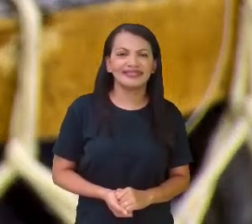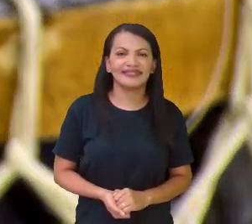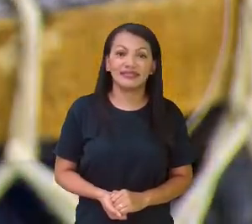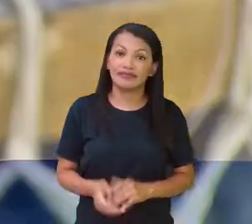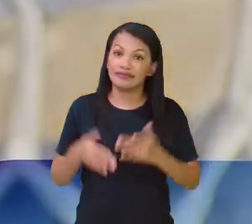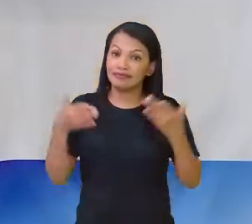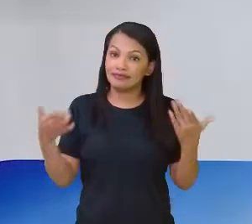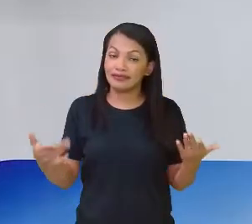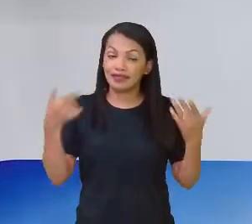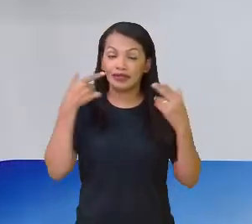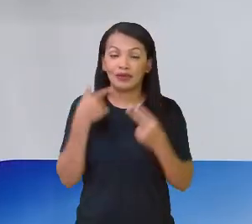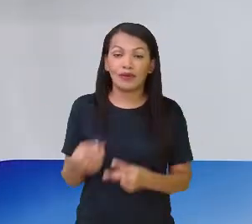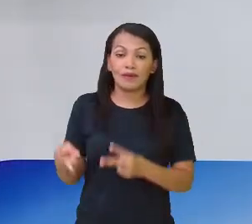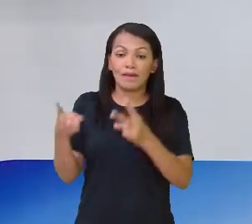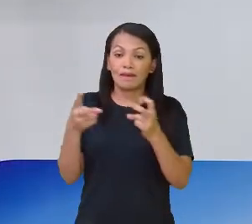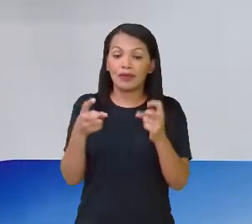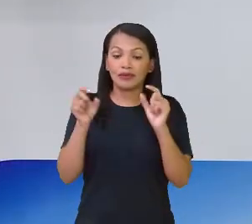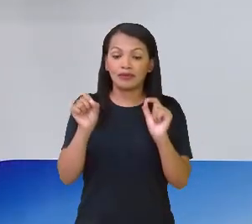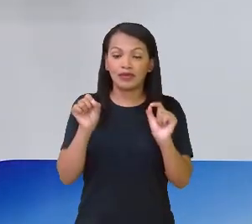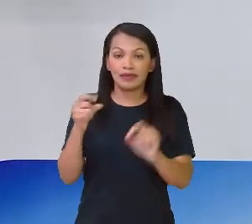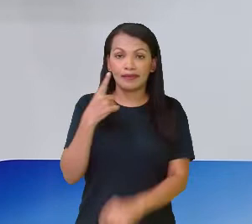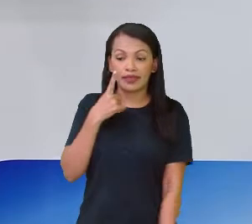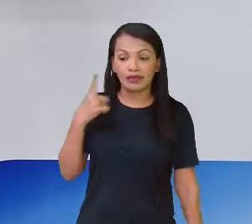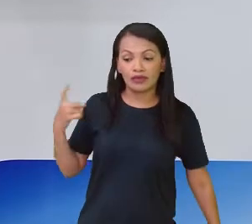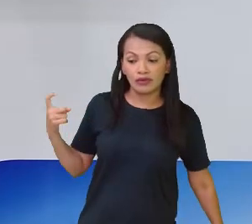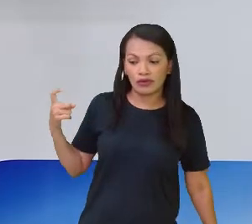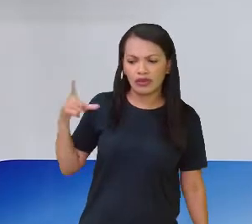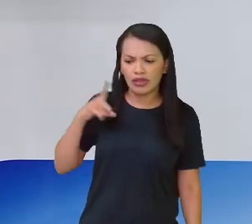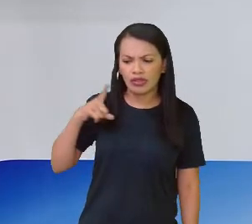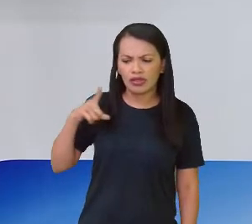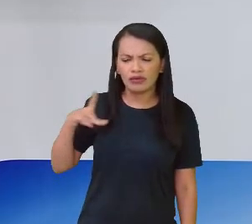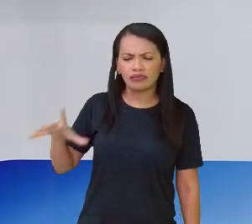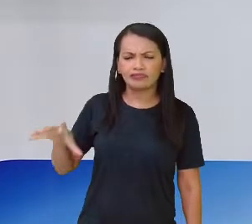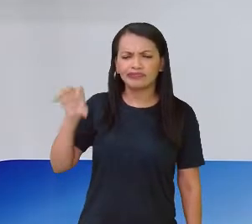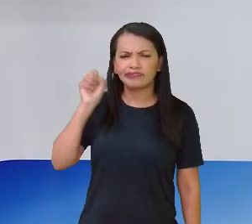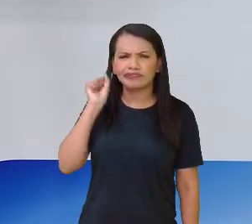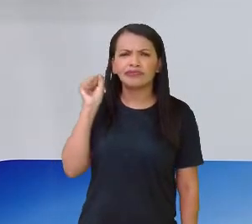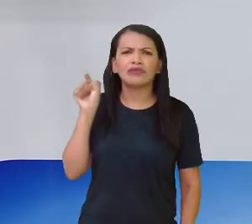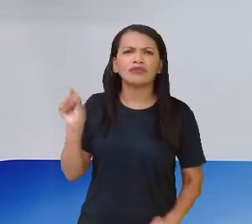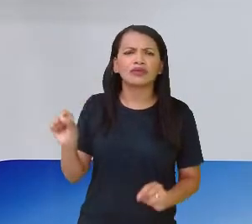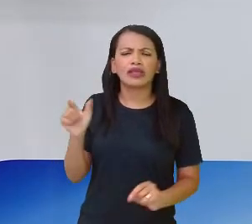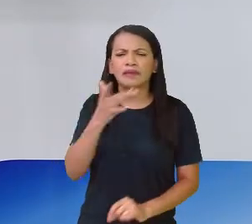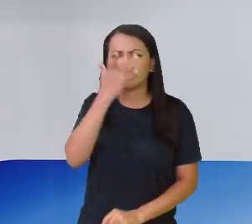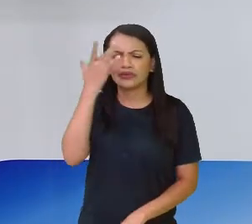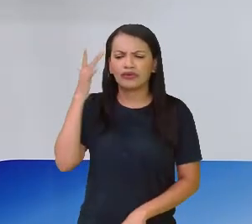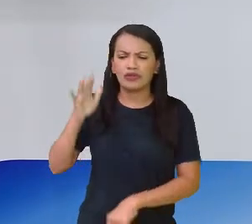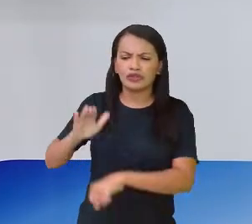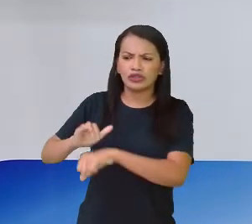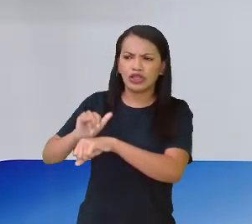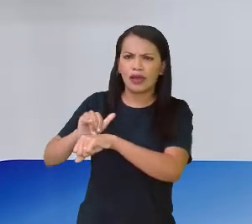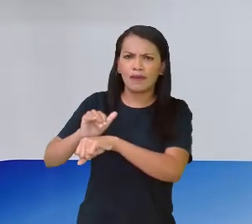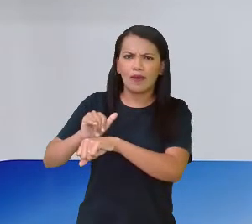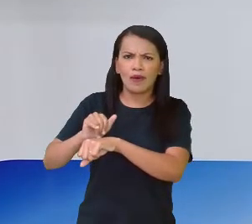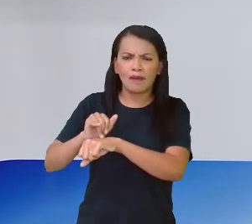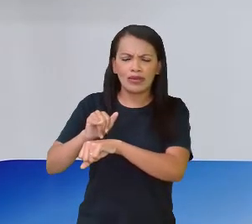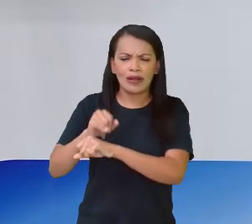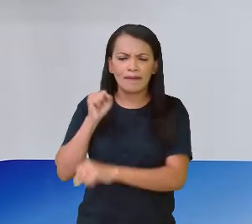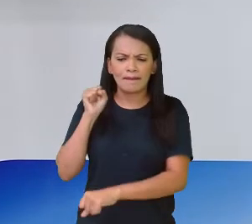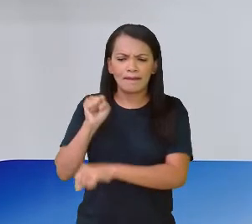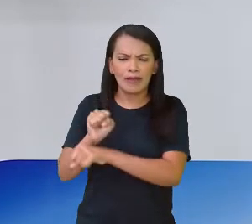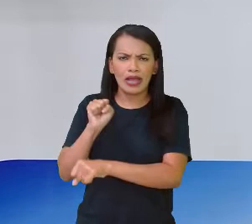Então, a gente percebe no som, quando a gente vai ouvindo, tem um momento em que ele vai chamar para parar. Então, ó.